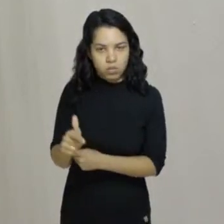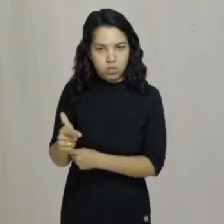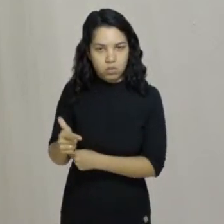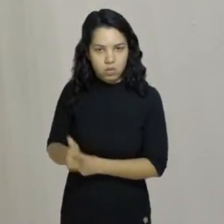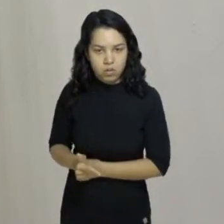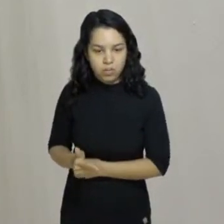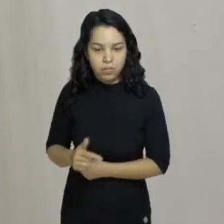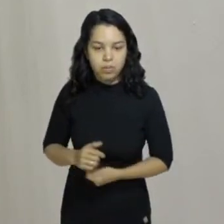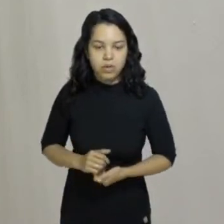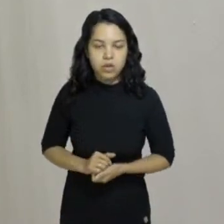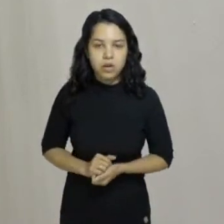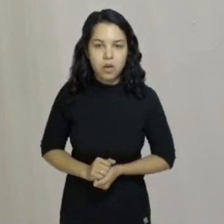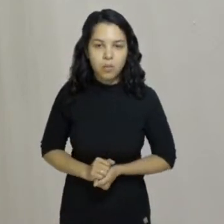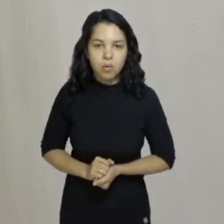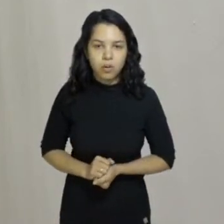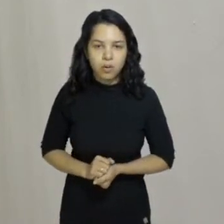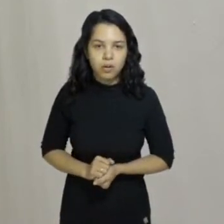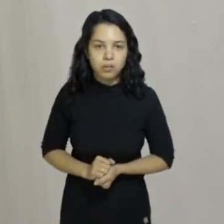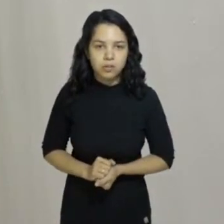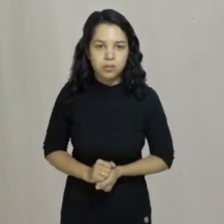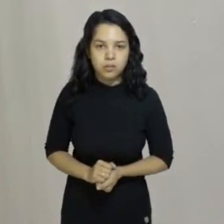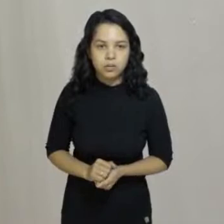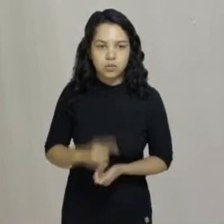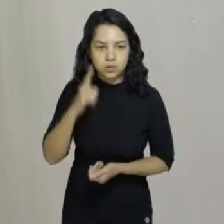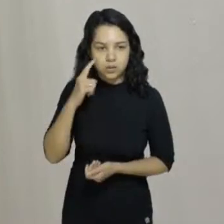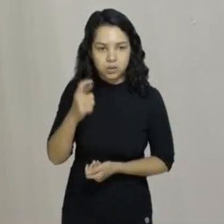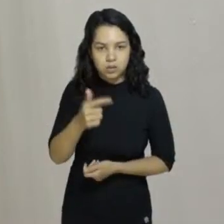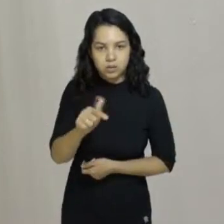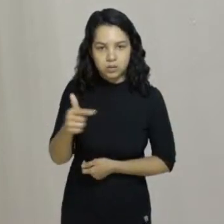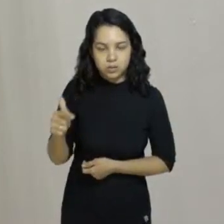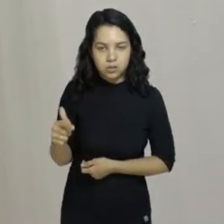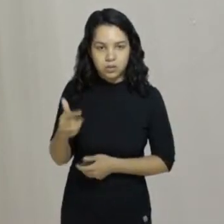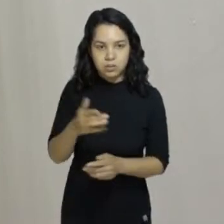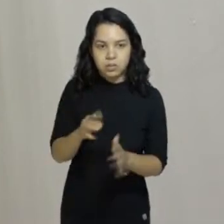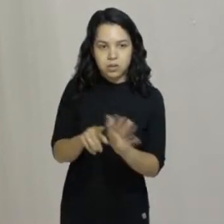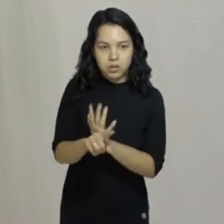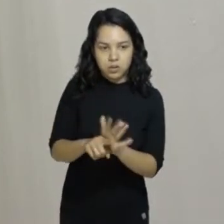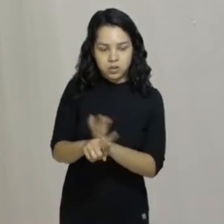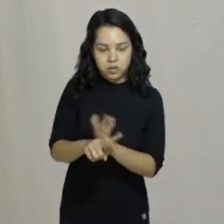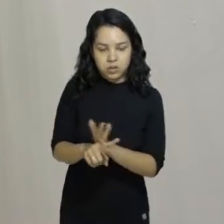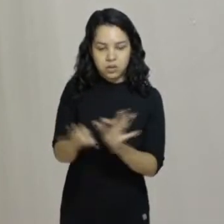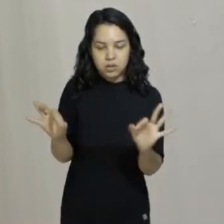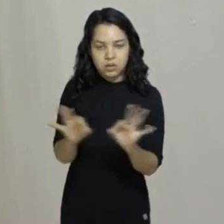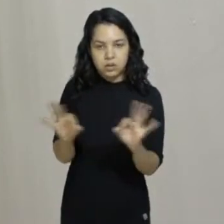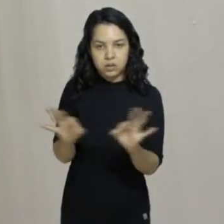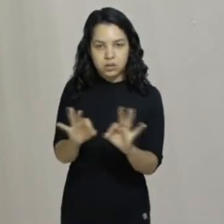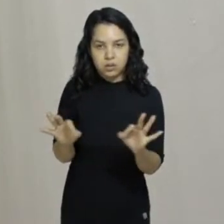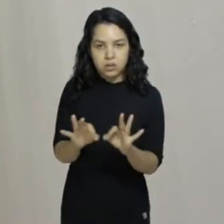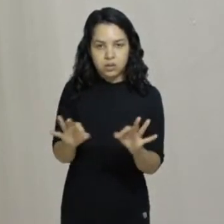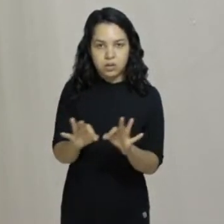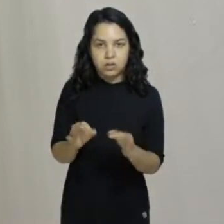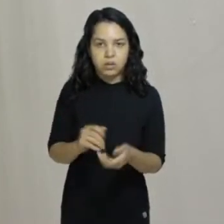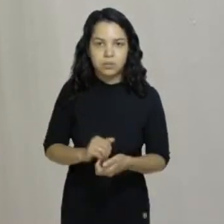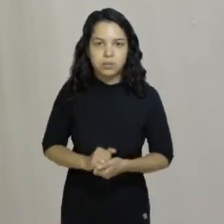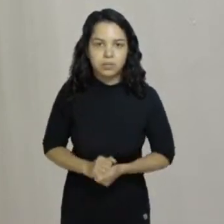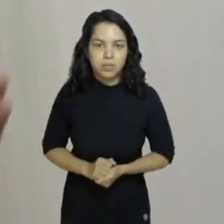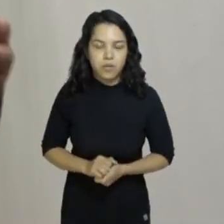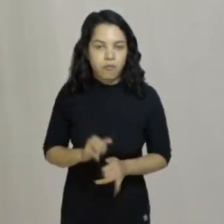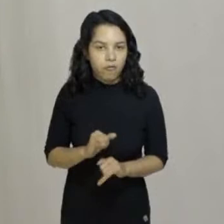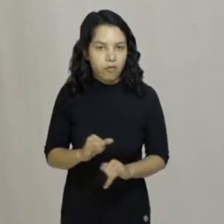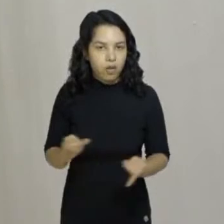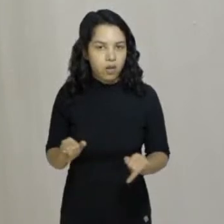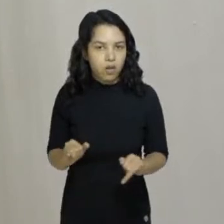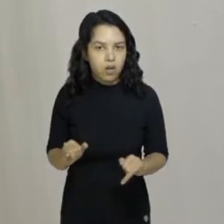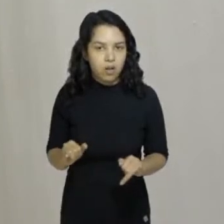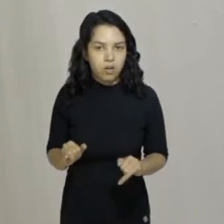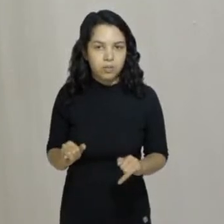fundamentação científica sem nenhuma pesquisa sendo feita absolutamente nada dizendo que